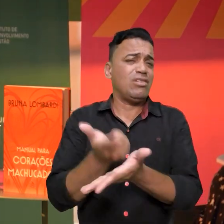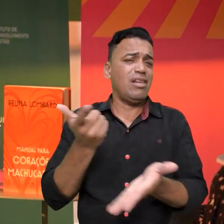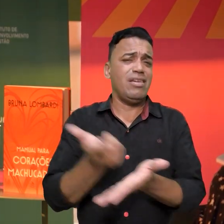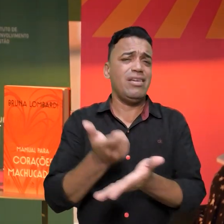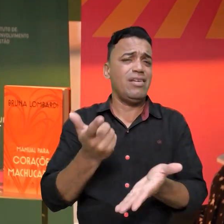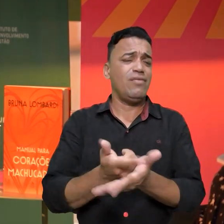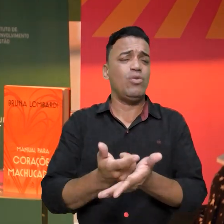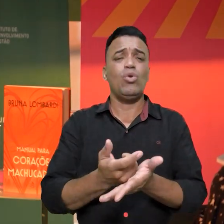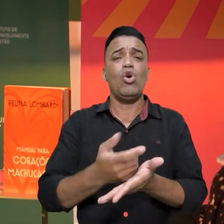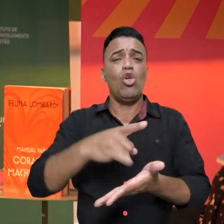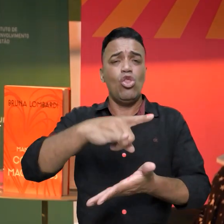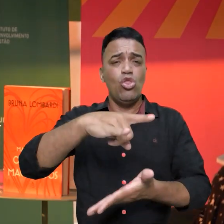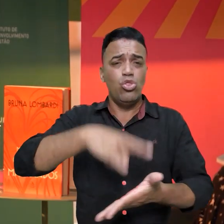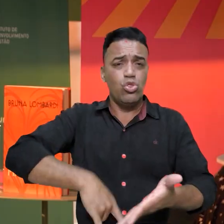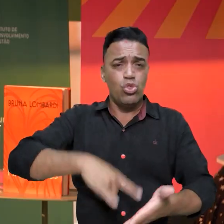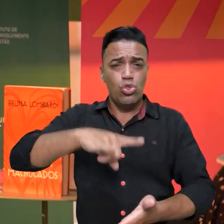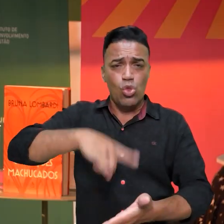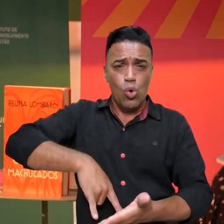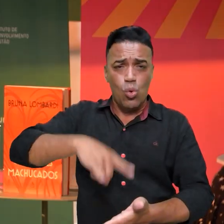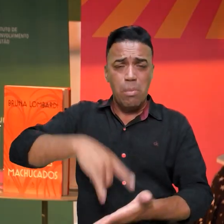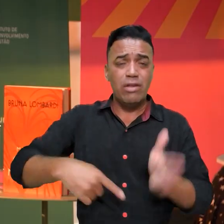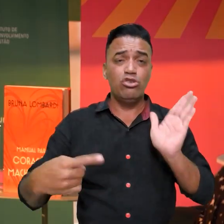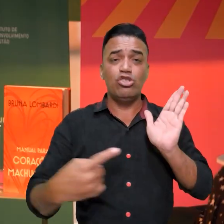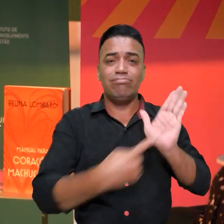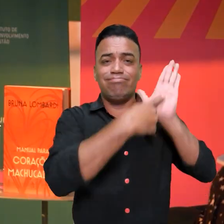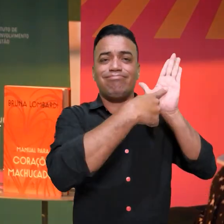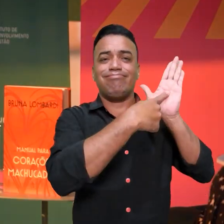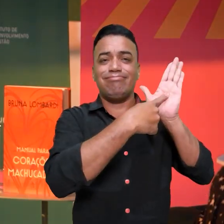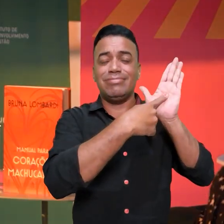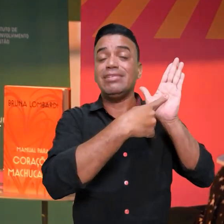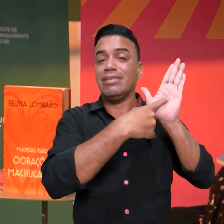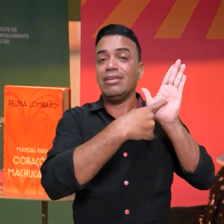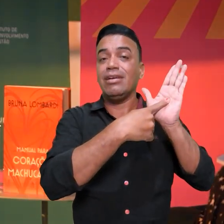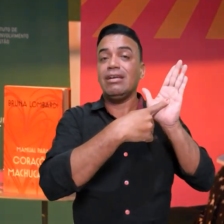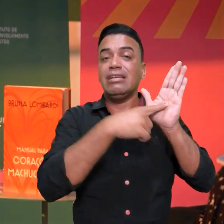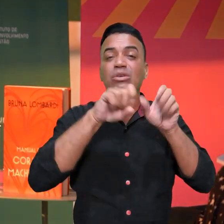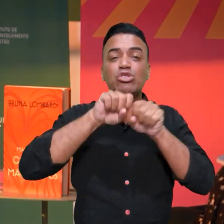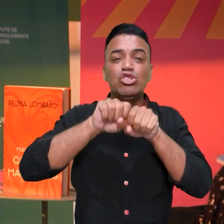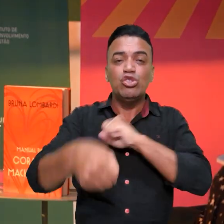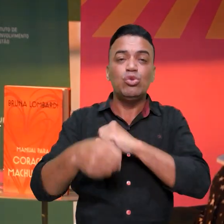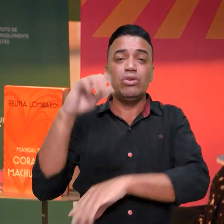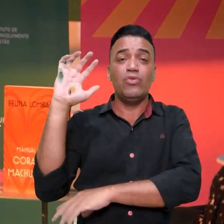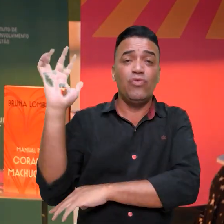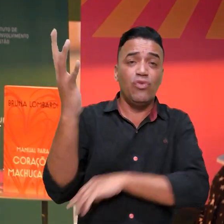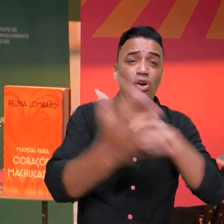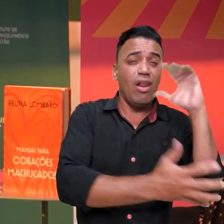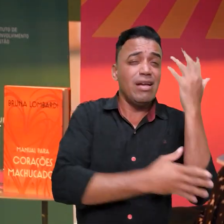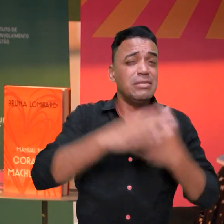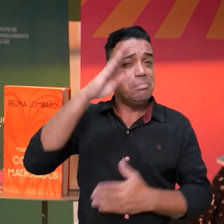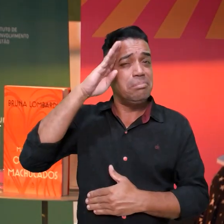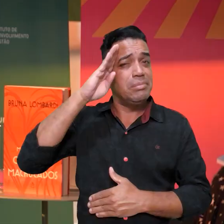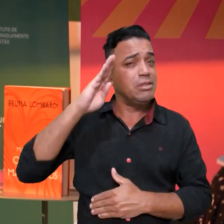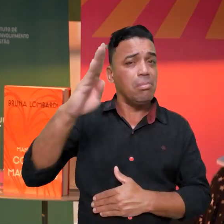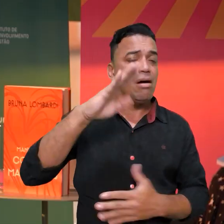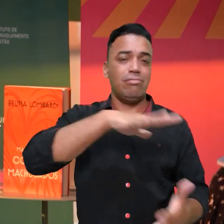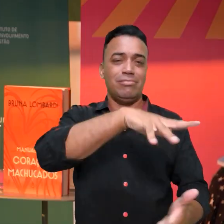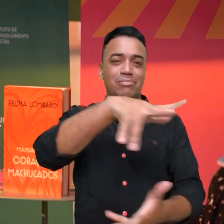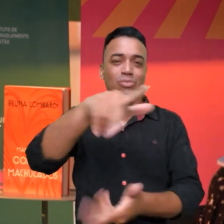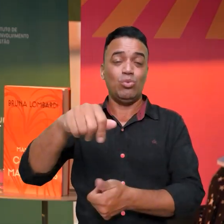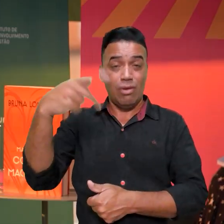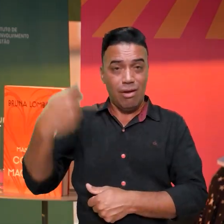denúncia sobre o que estão fazendo com a principal floresta do mundo, né, que é nossa, que é